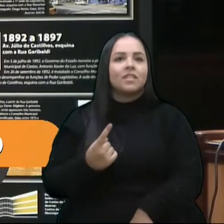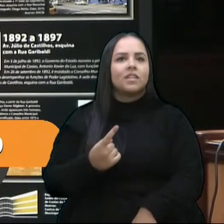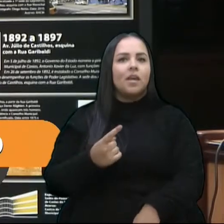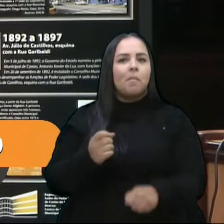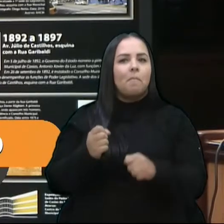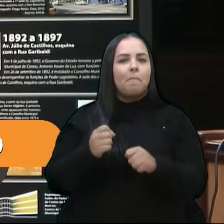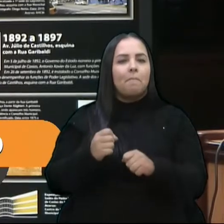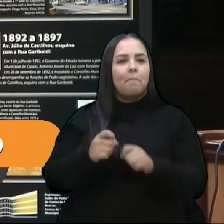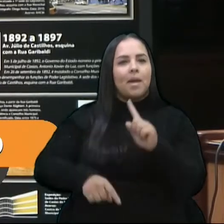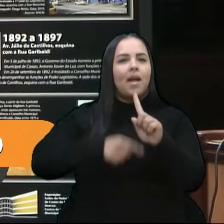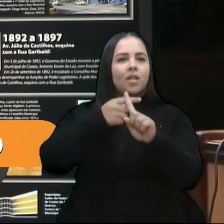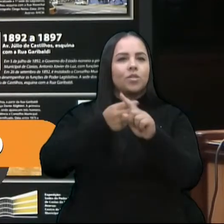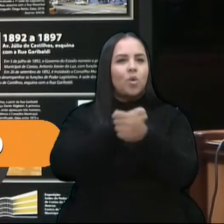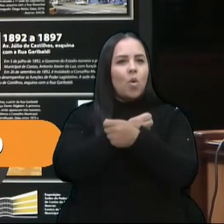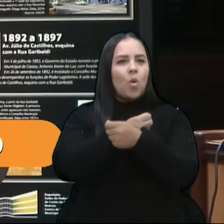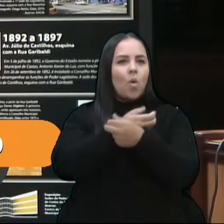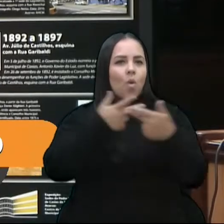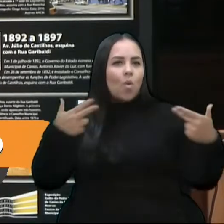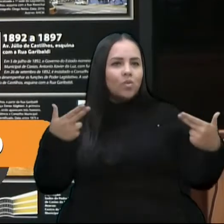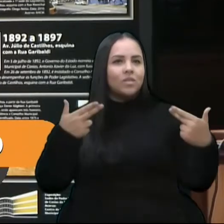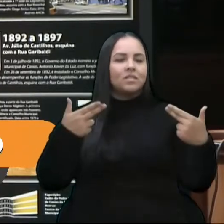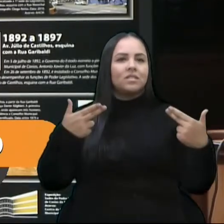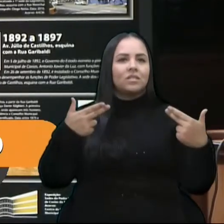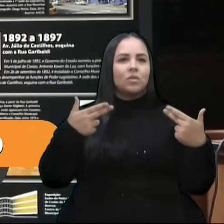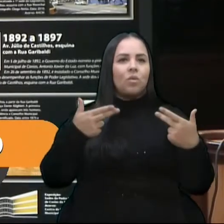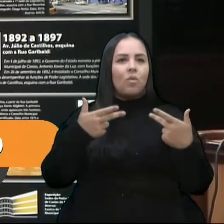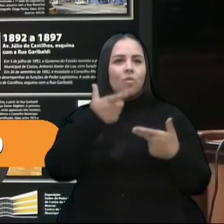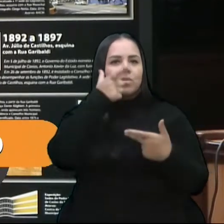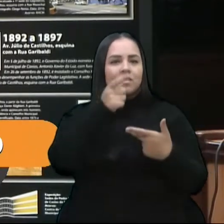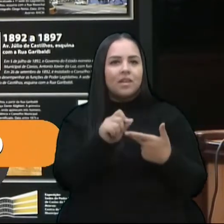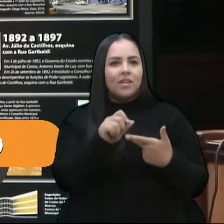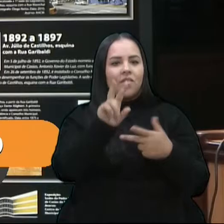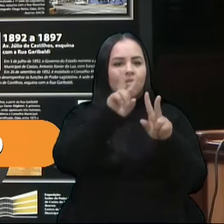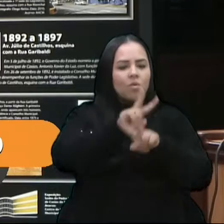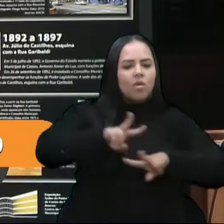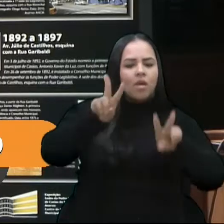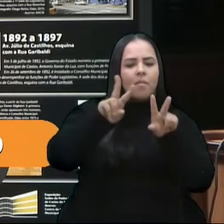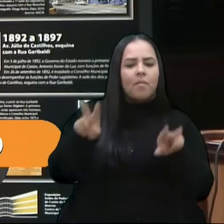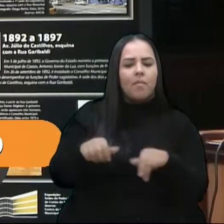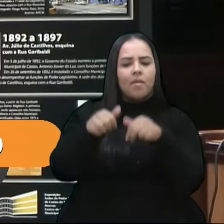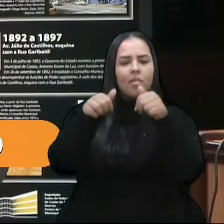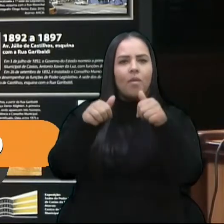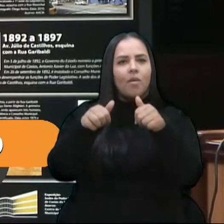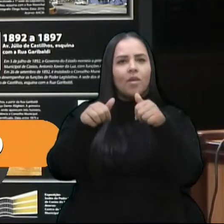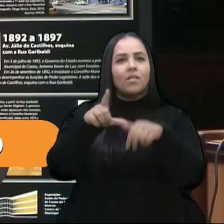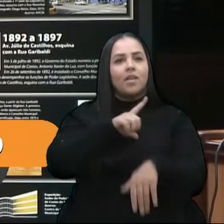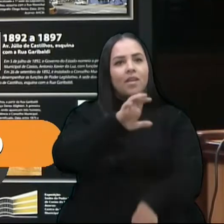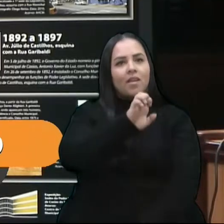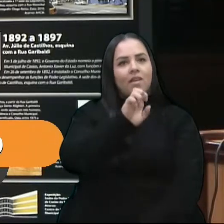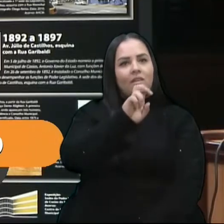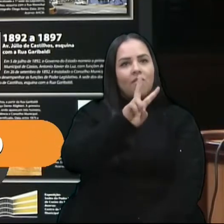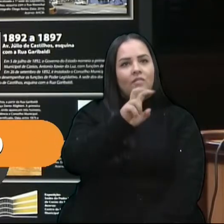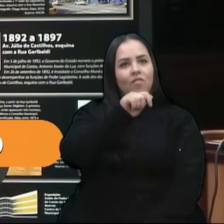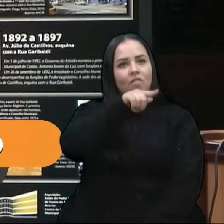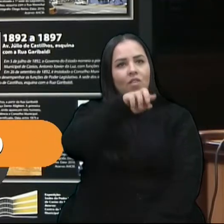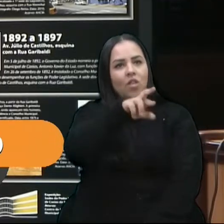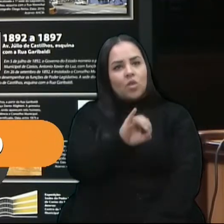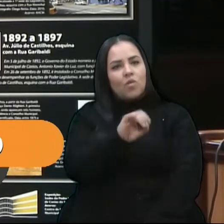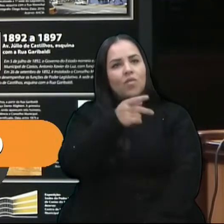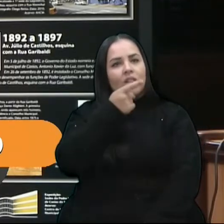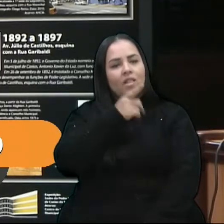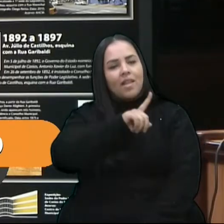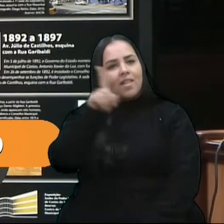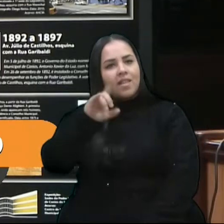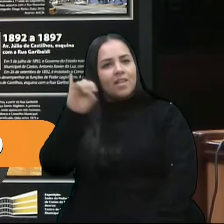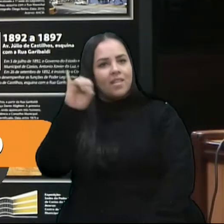de olhares em locais distintos. Nós teremos o Evandro falando a partir de Milão, na Itália, a